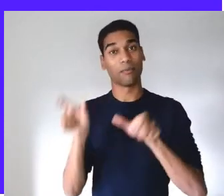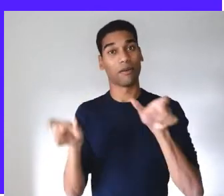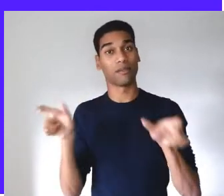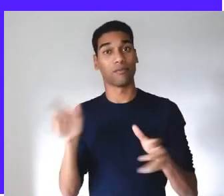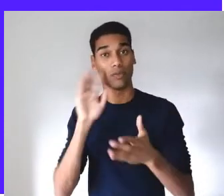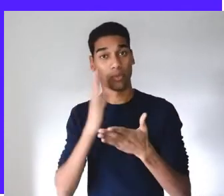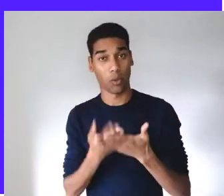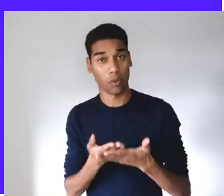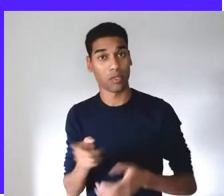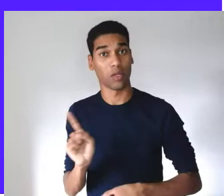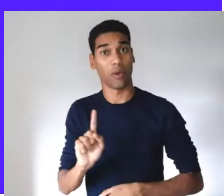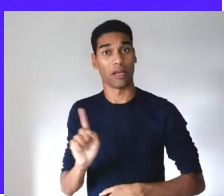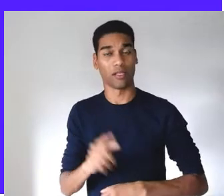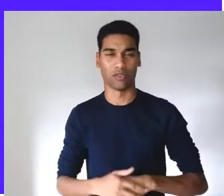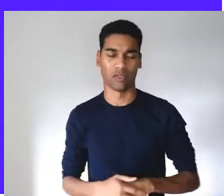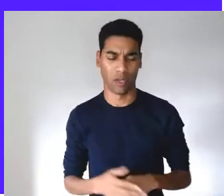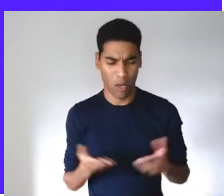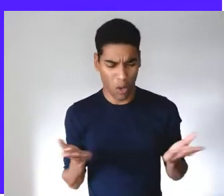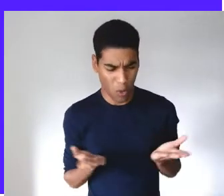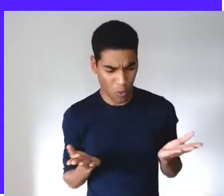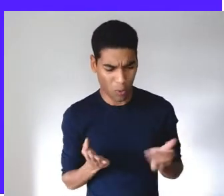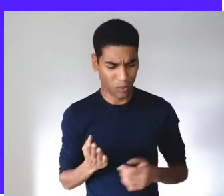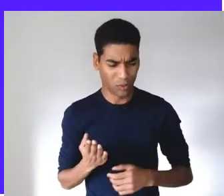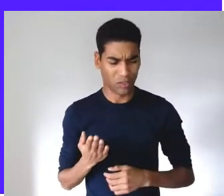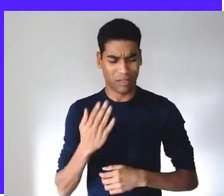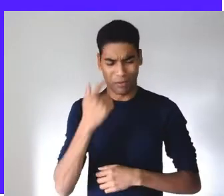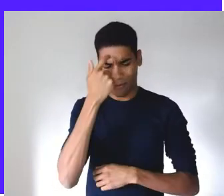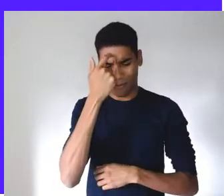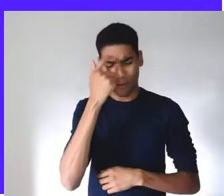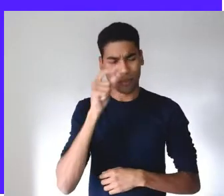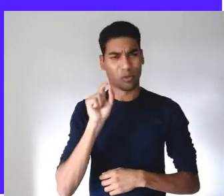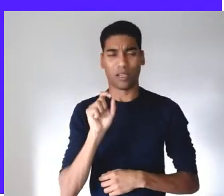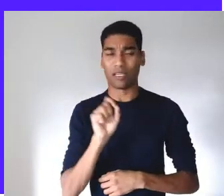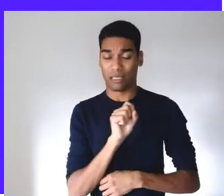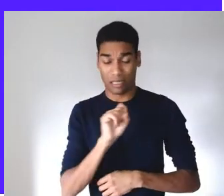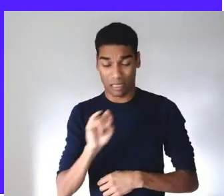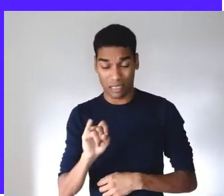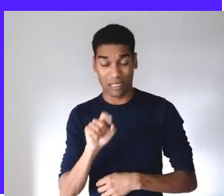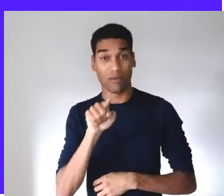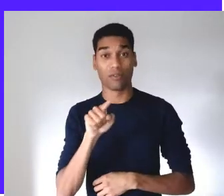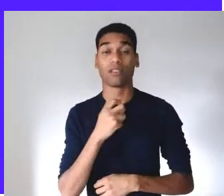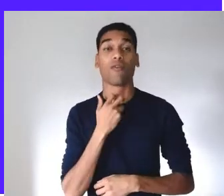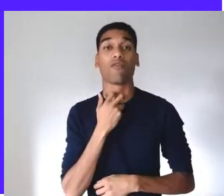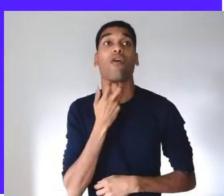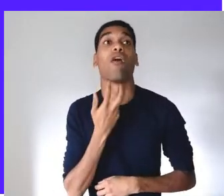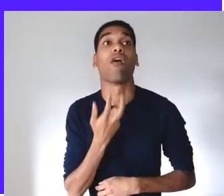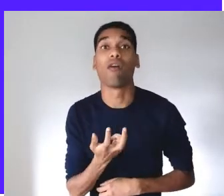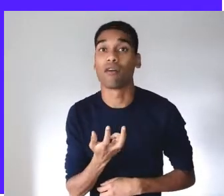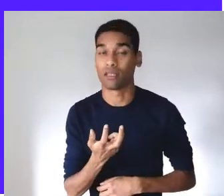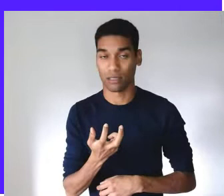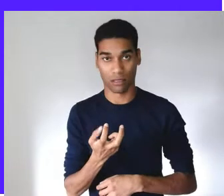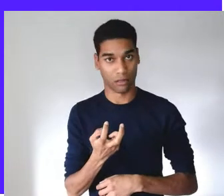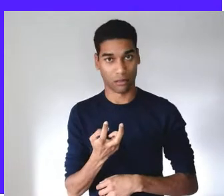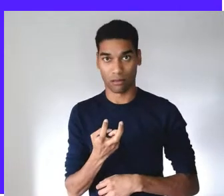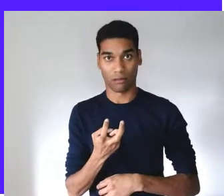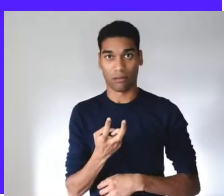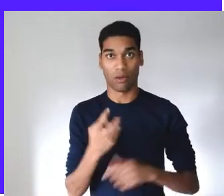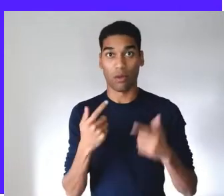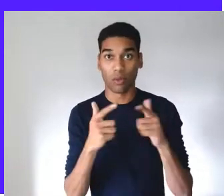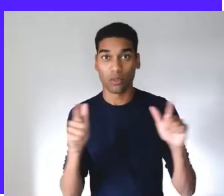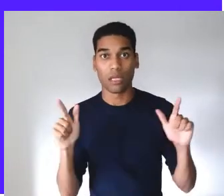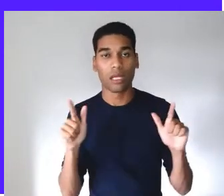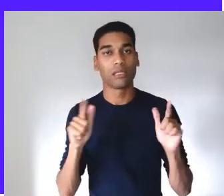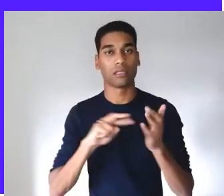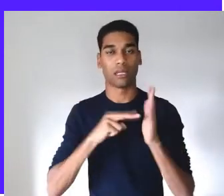que é achar que se você não dá voz para todo mundo, é censura. De novo,